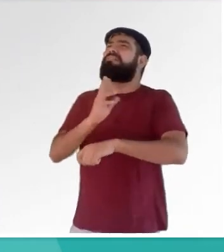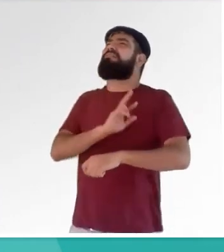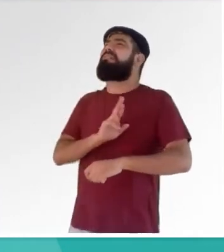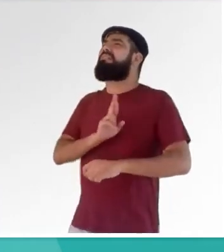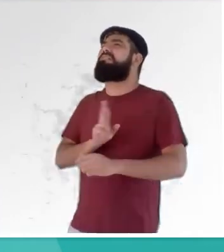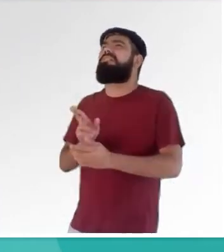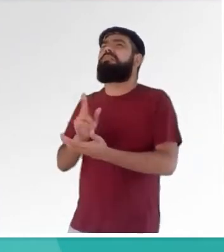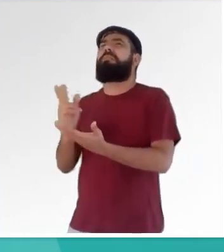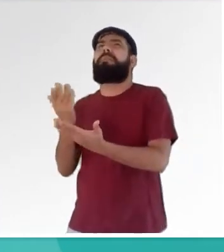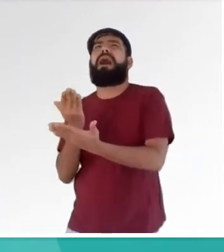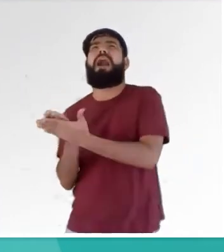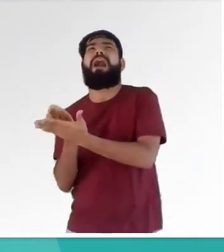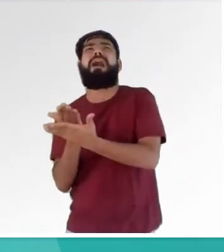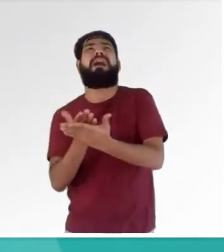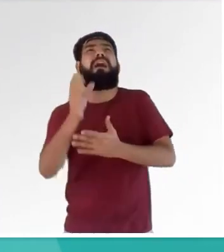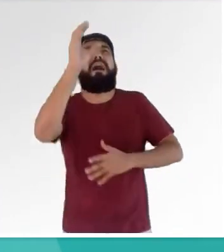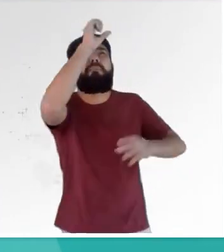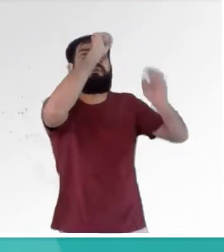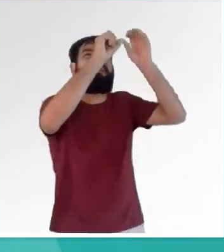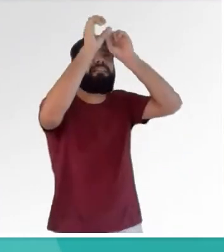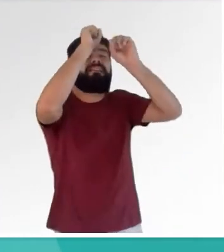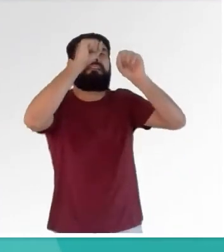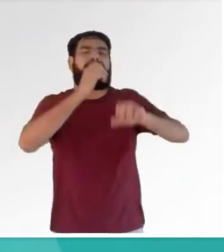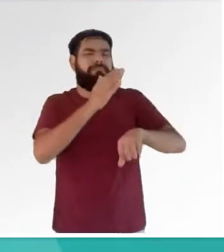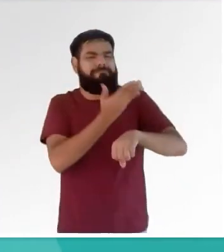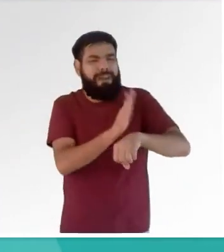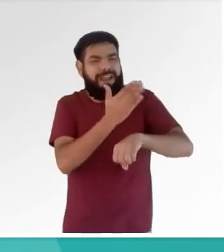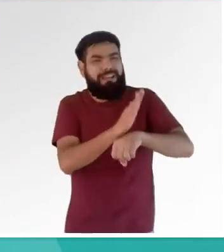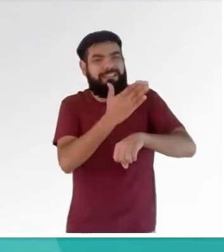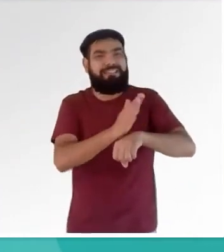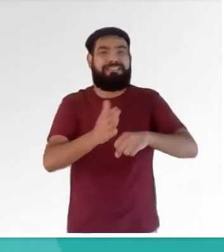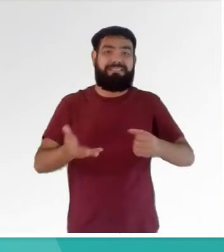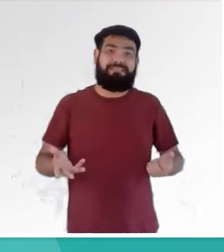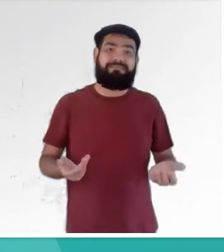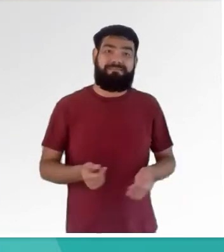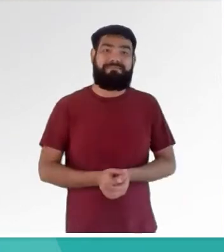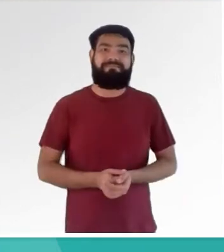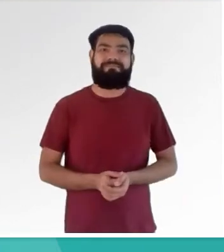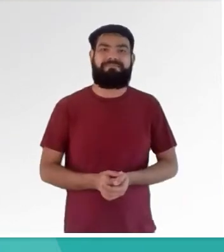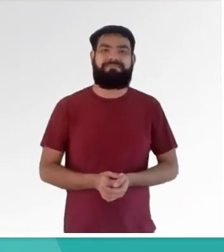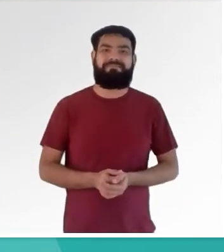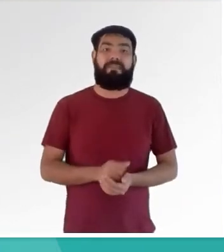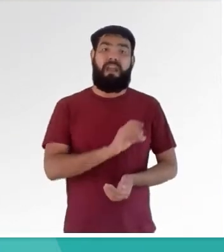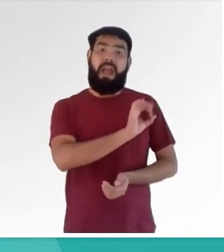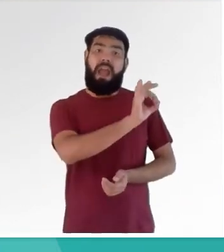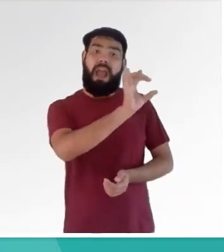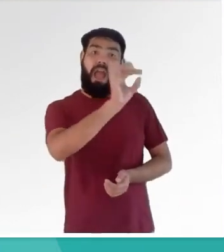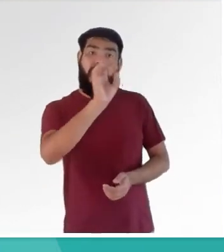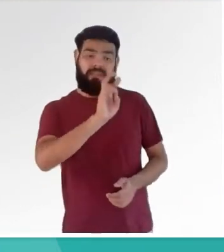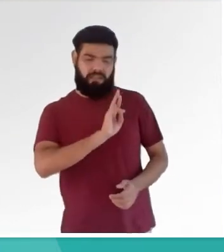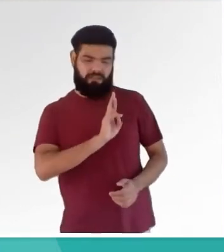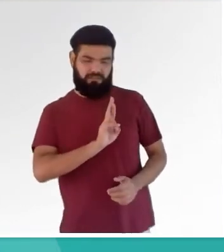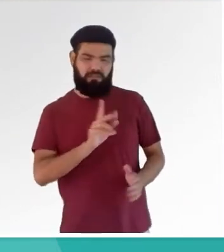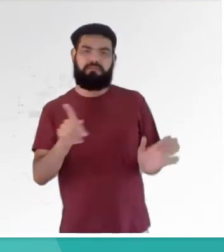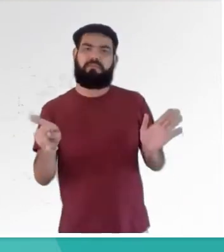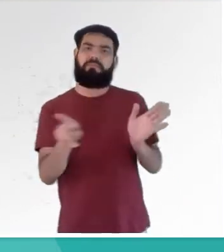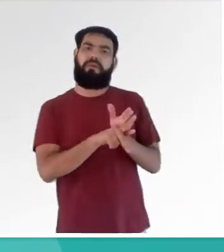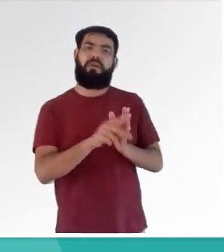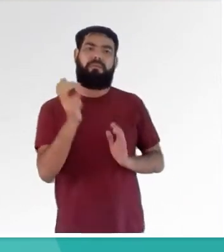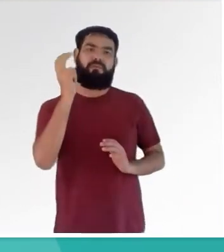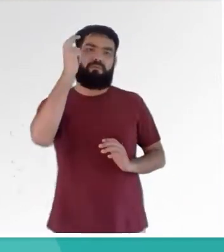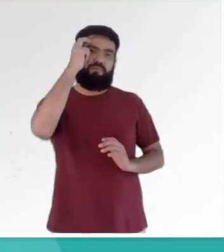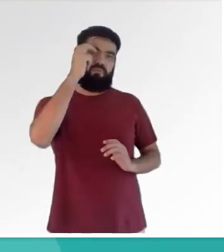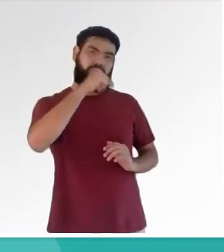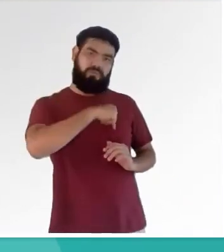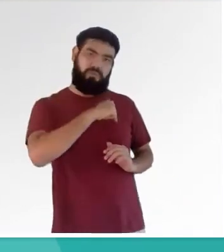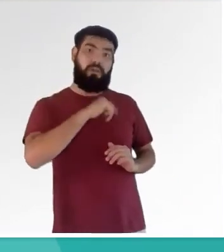Então, práticas e doutrinas. Cada religião tem sua prática e sua doutrina. Os